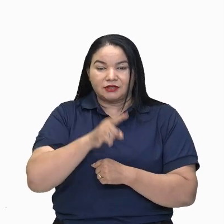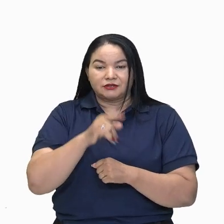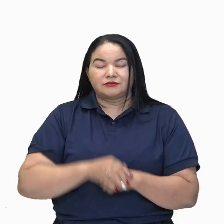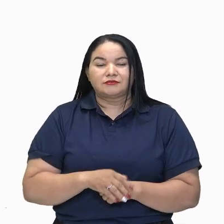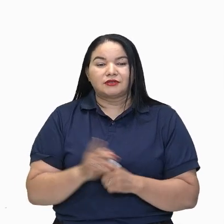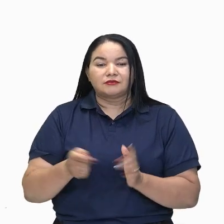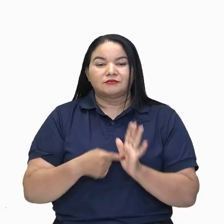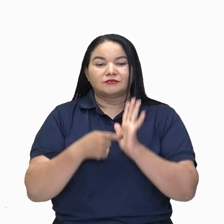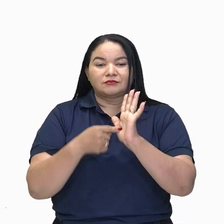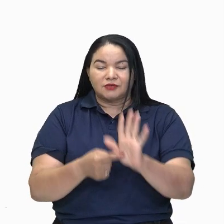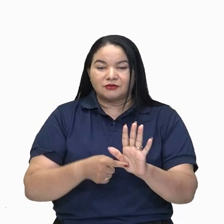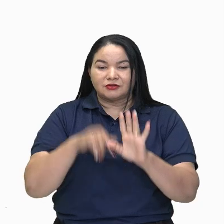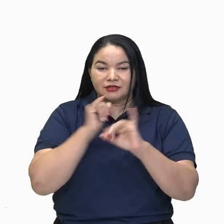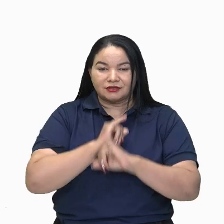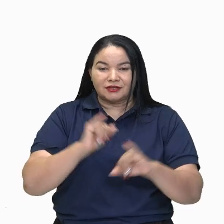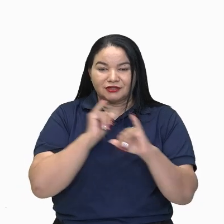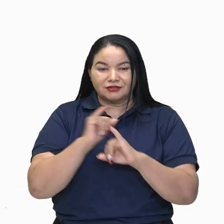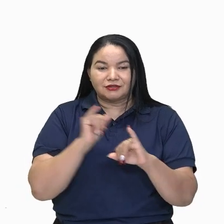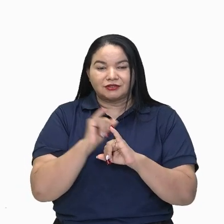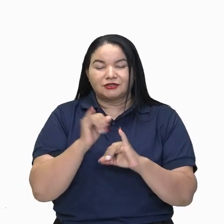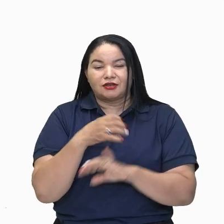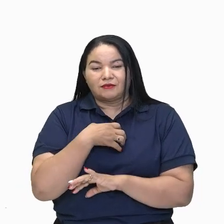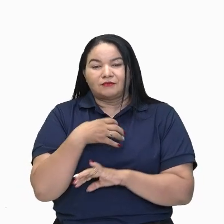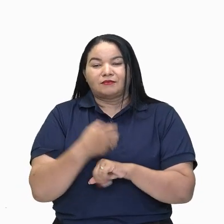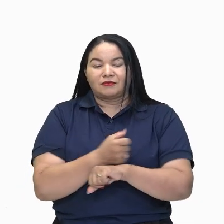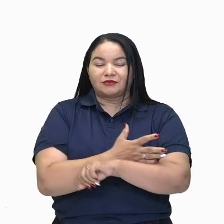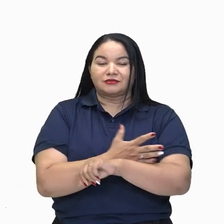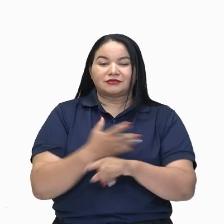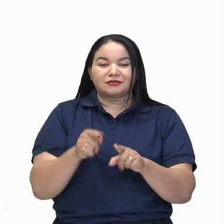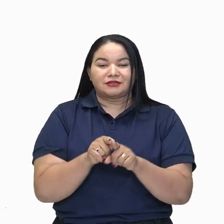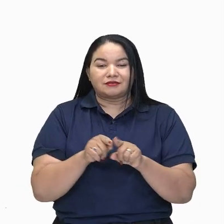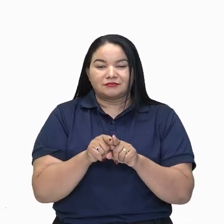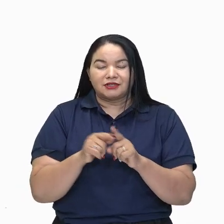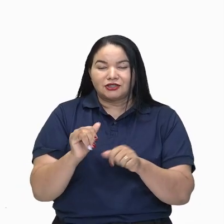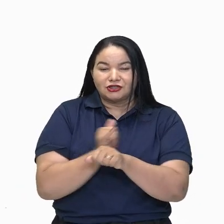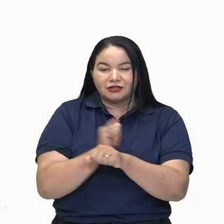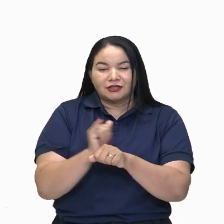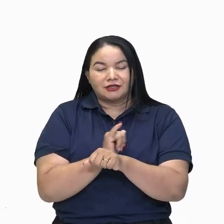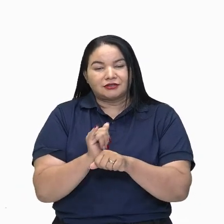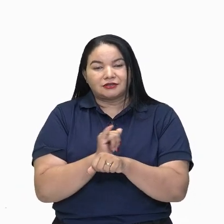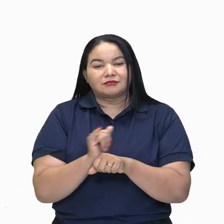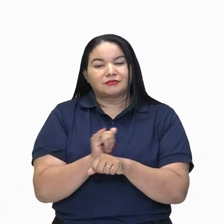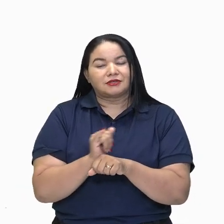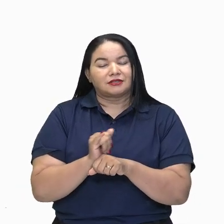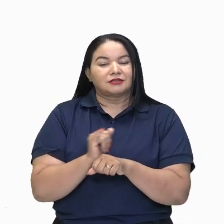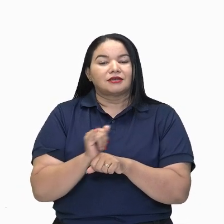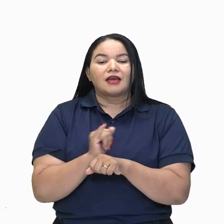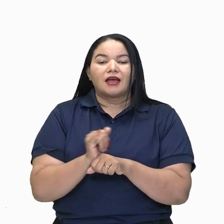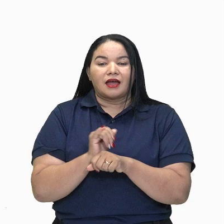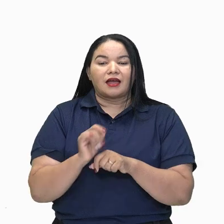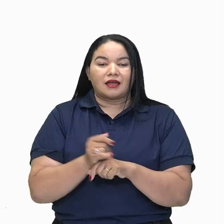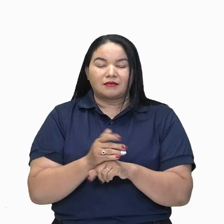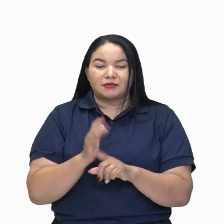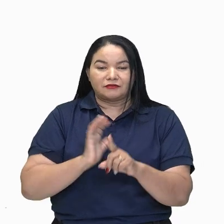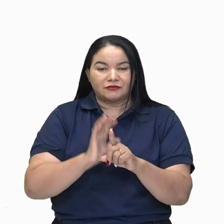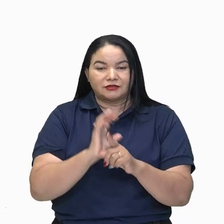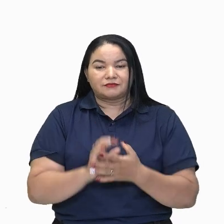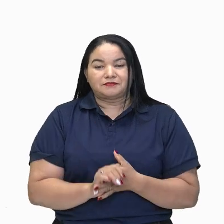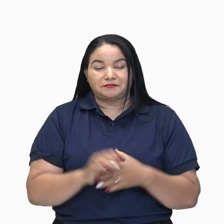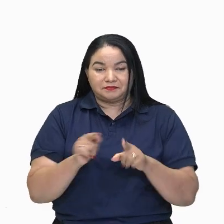narrativa coerente, emocionante, envolvente e estrategicamente eficaz. O slogan é